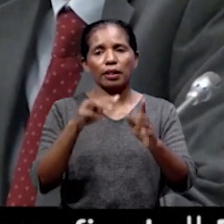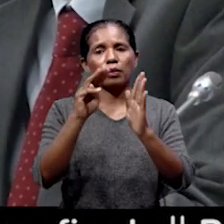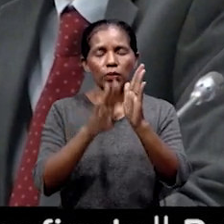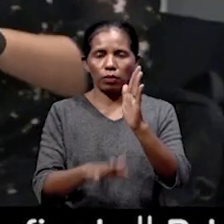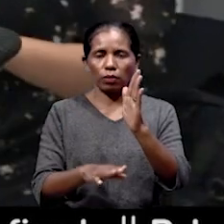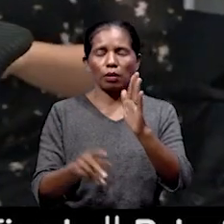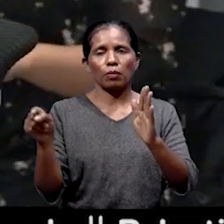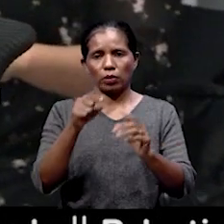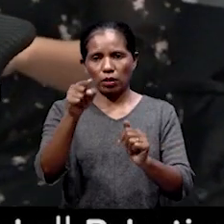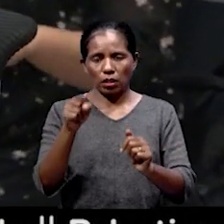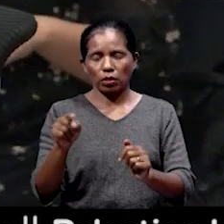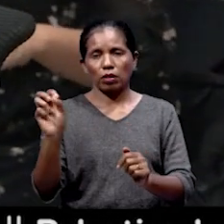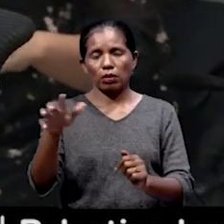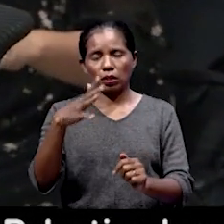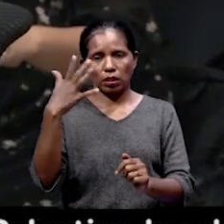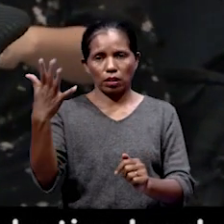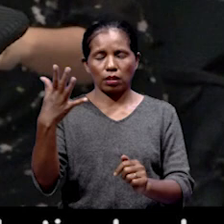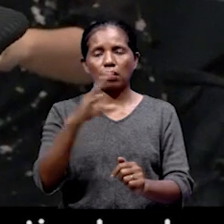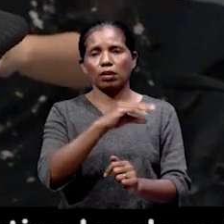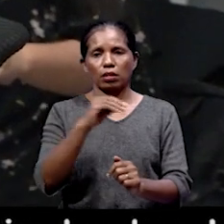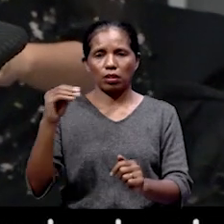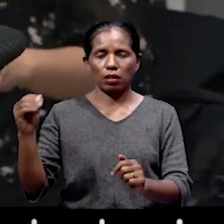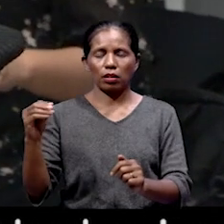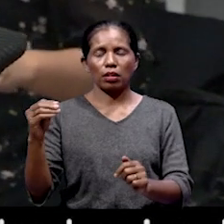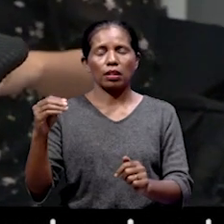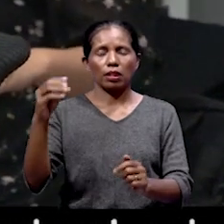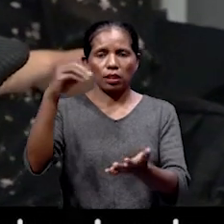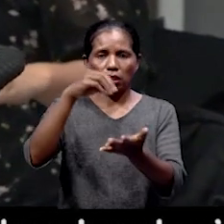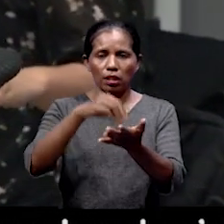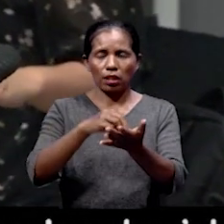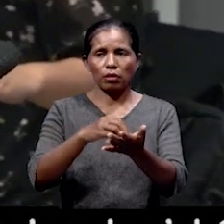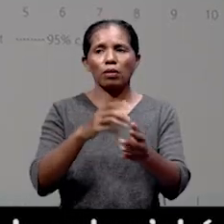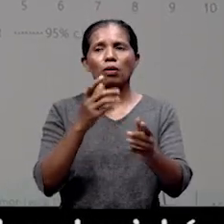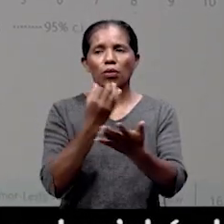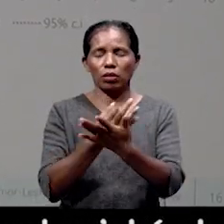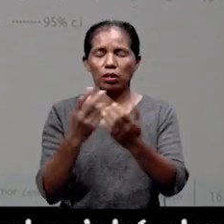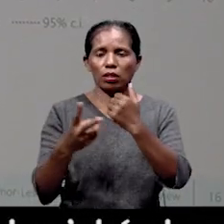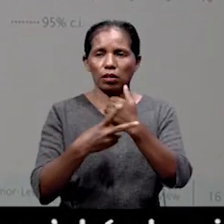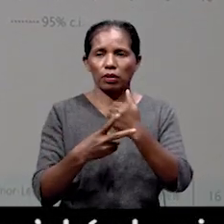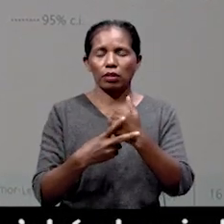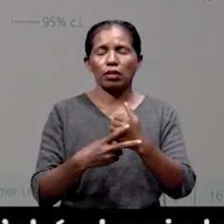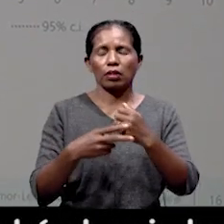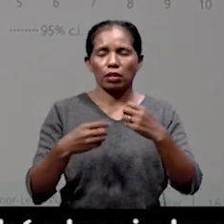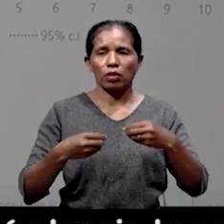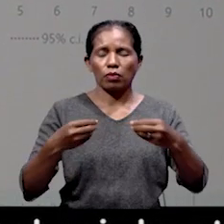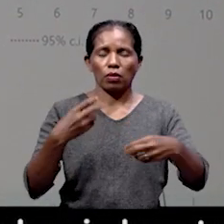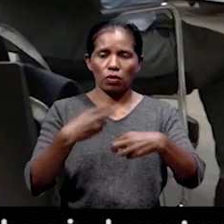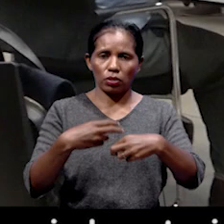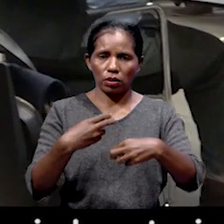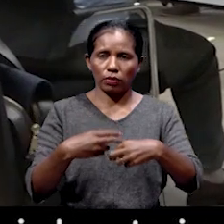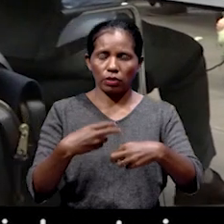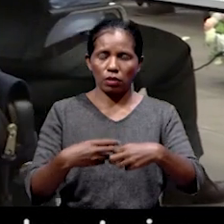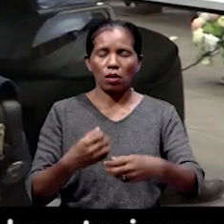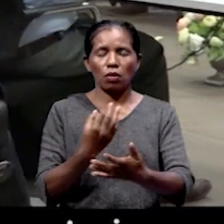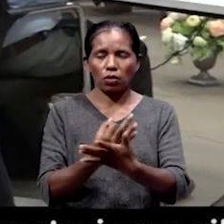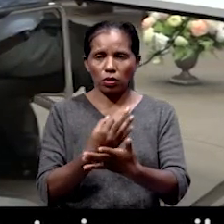porcento sanulu resin lima. Nebe desequilíbrio iha receitas no despesa ne resulta ona deficit orçamental nebe fo